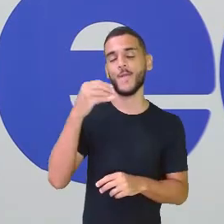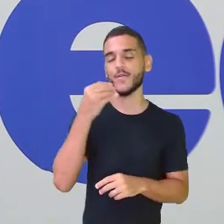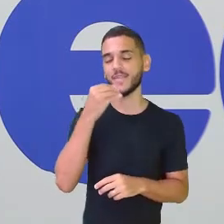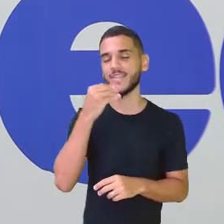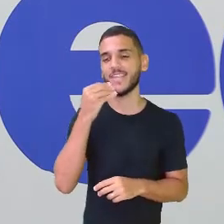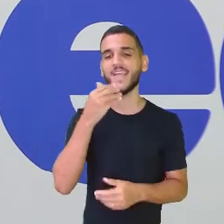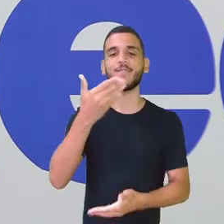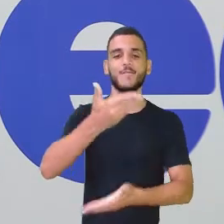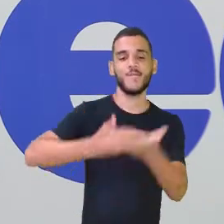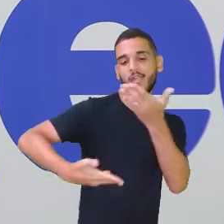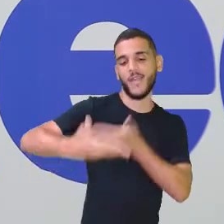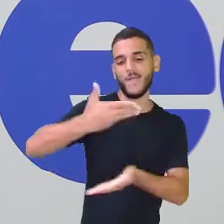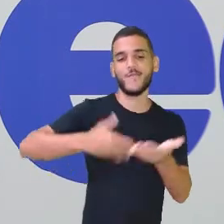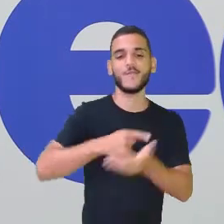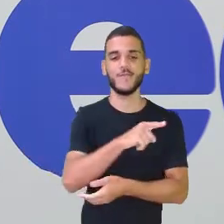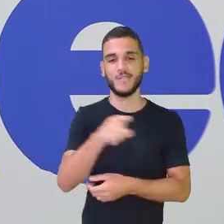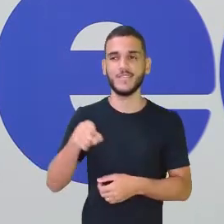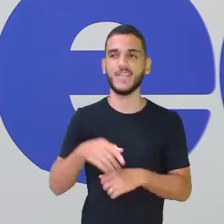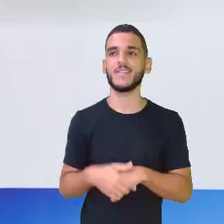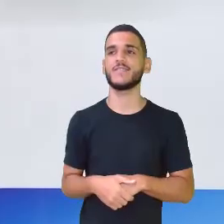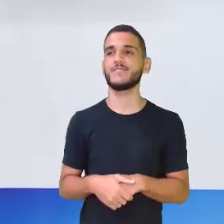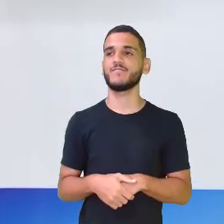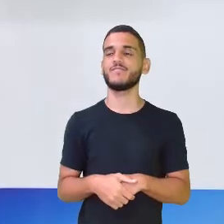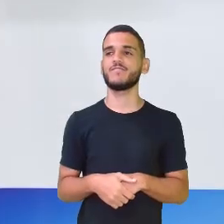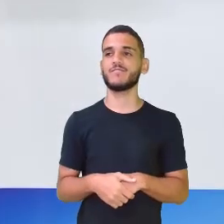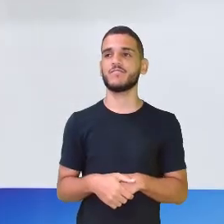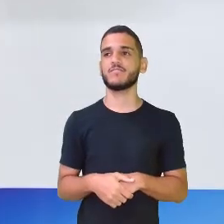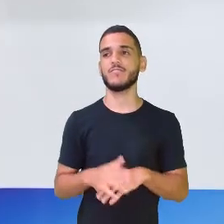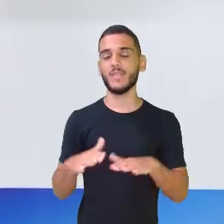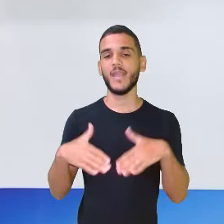quanto com você do quinto ano. Então, meus